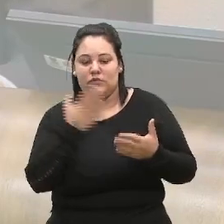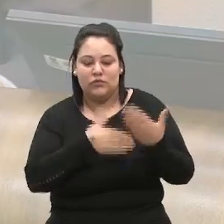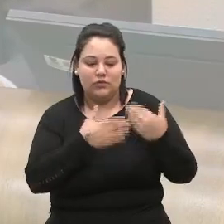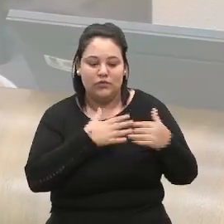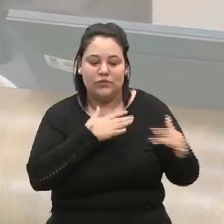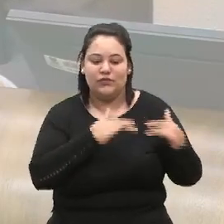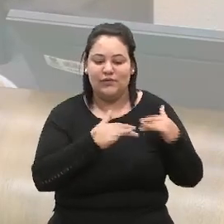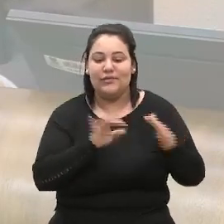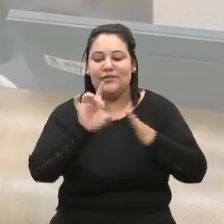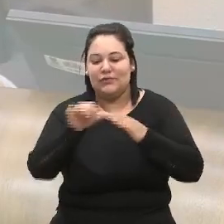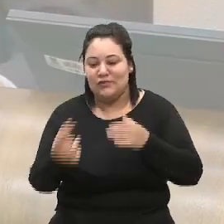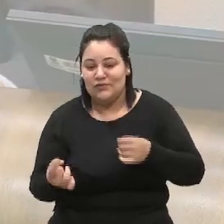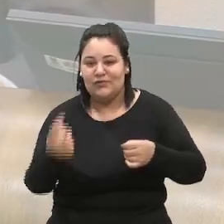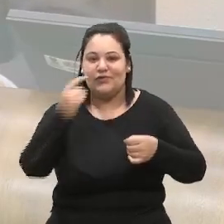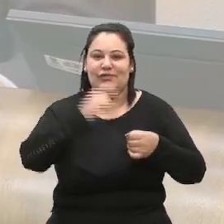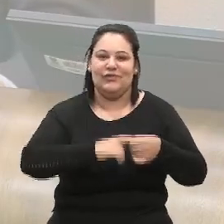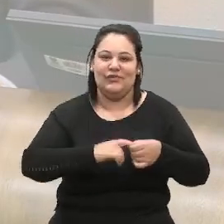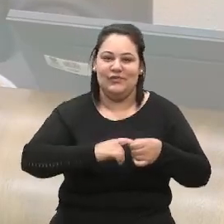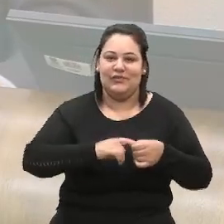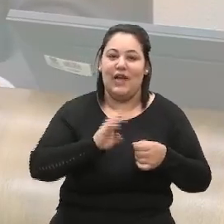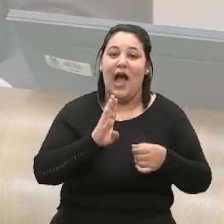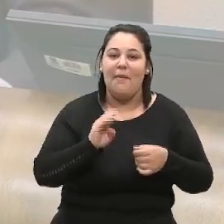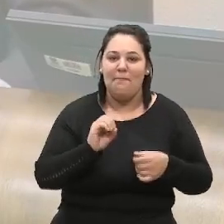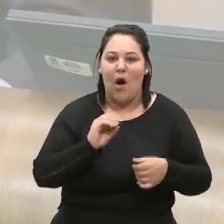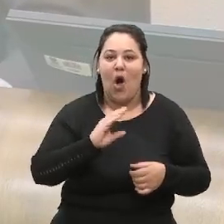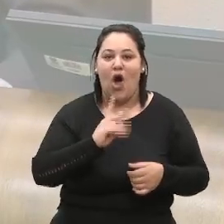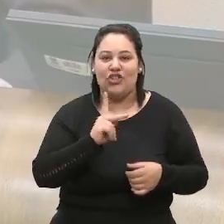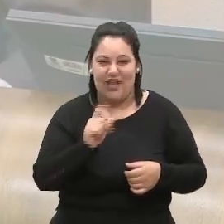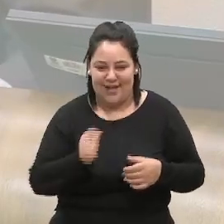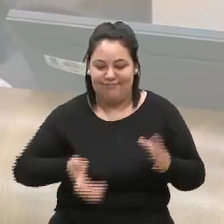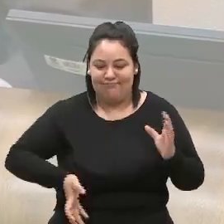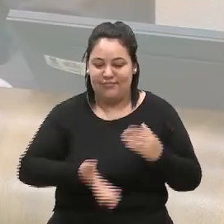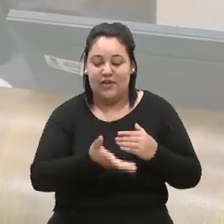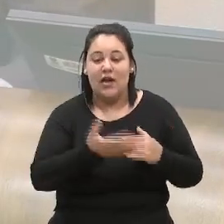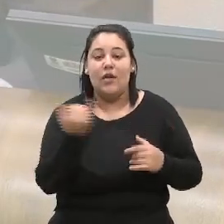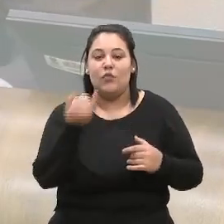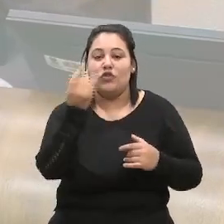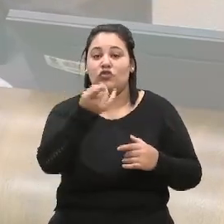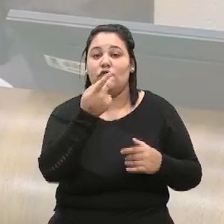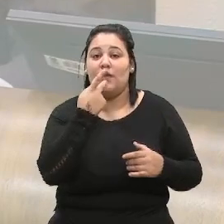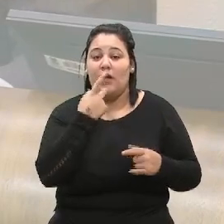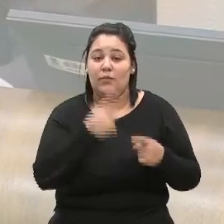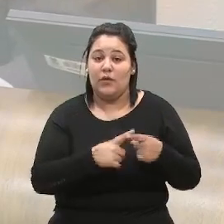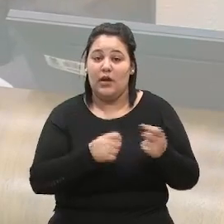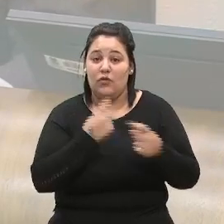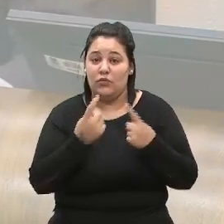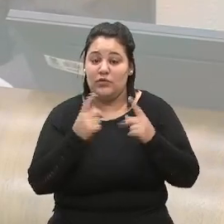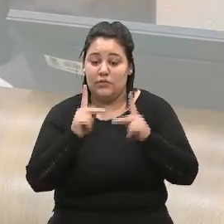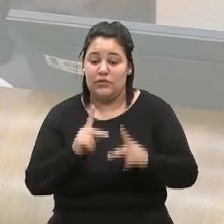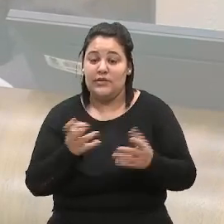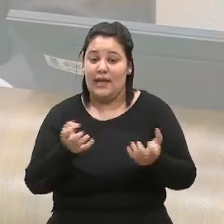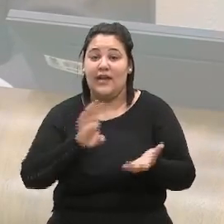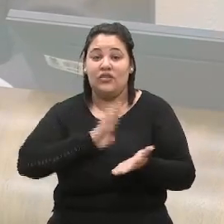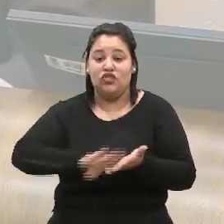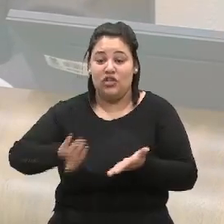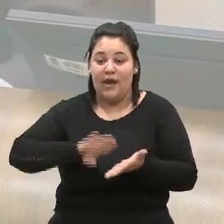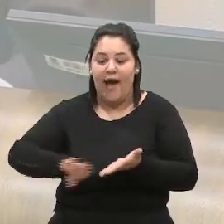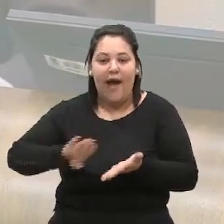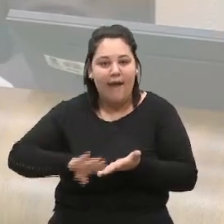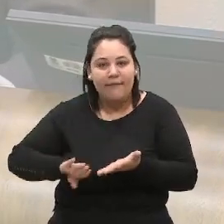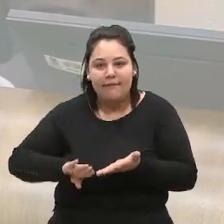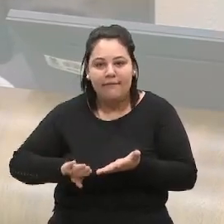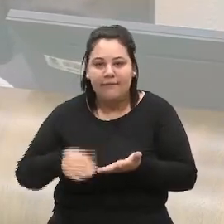bocha retornou. Né? Então é importante o senhor reforçar isso, porque normalmente tem gente querendo tirar a bocha da Festa da Uva.